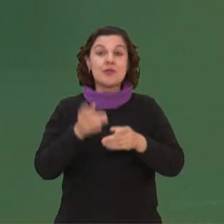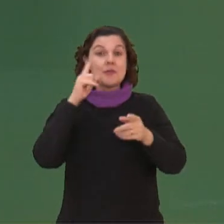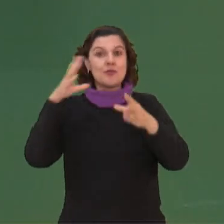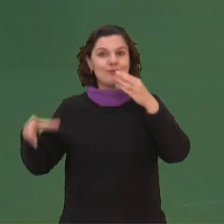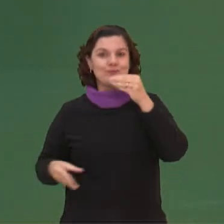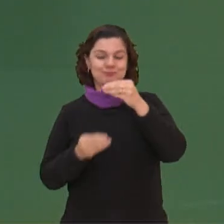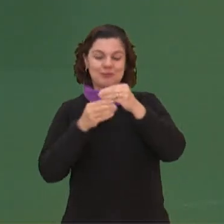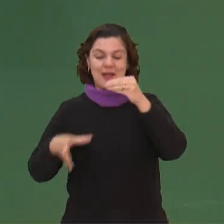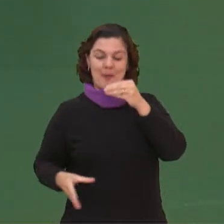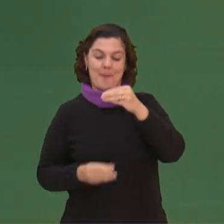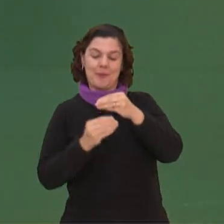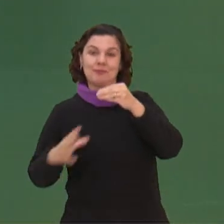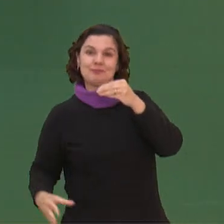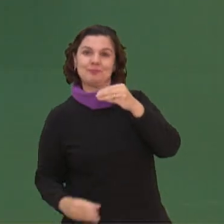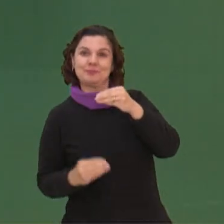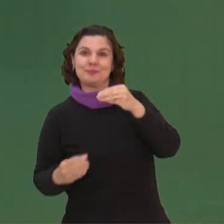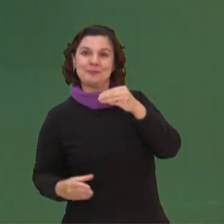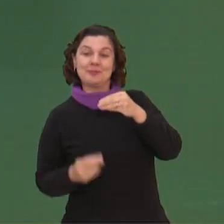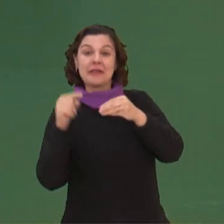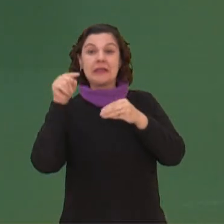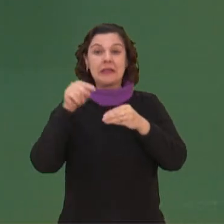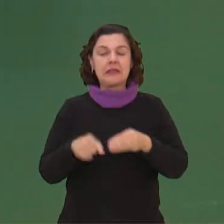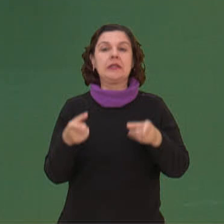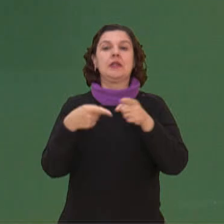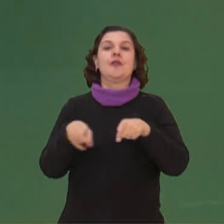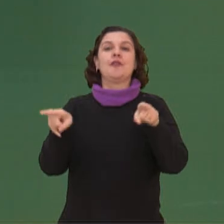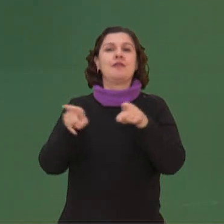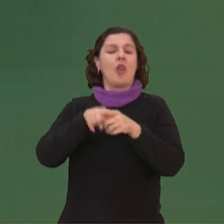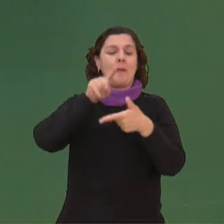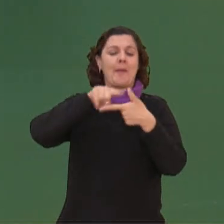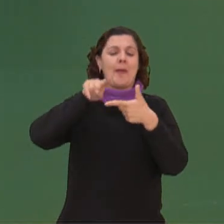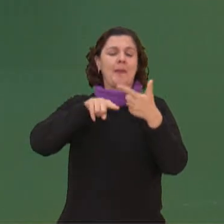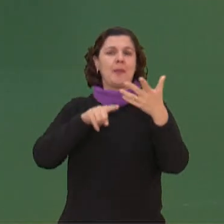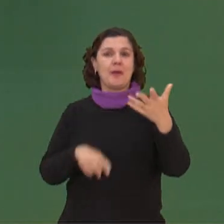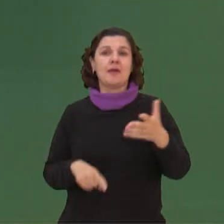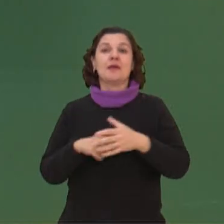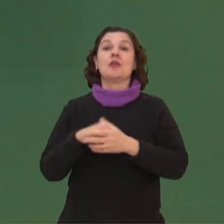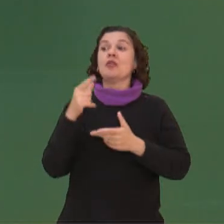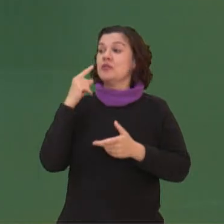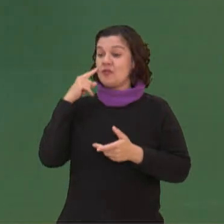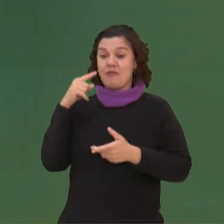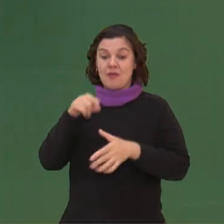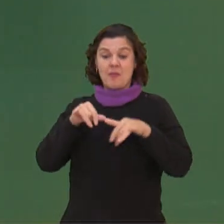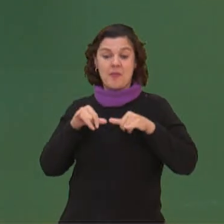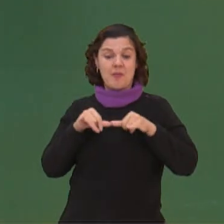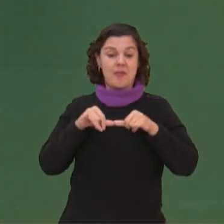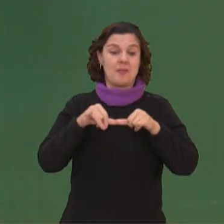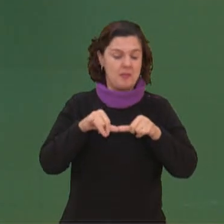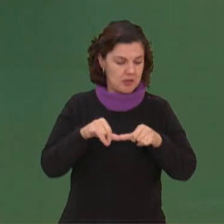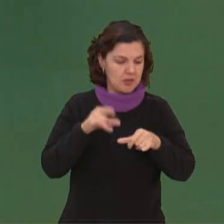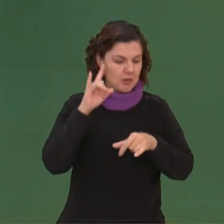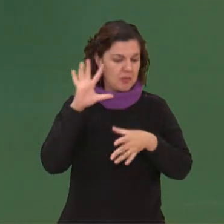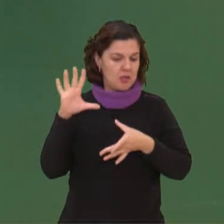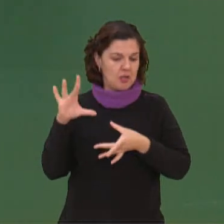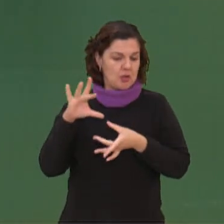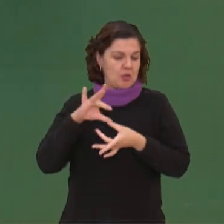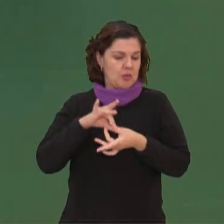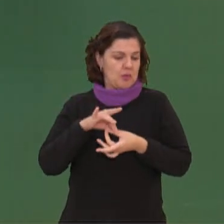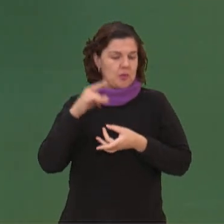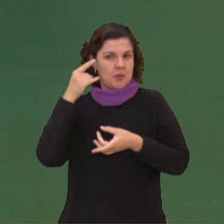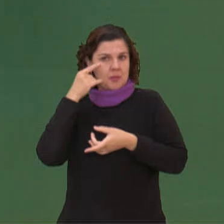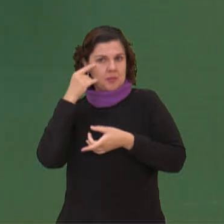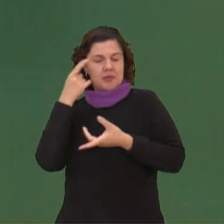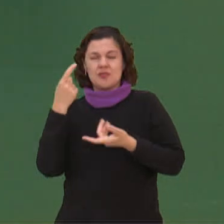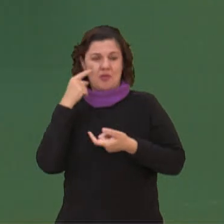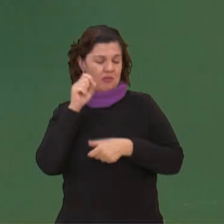agregado muito maior? Tanto é que eu falo isso em várias situações. Quando for ao supermercado, para fazer sentido essas imagens aqui, você não